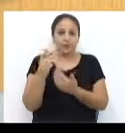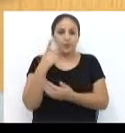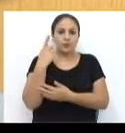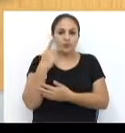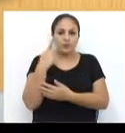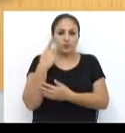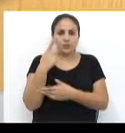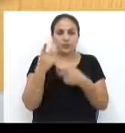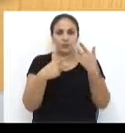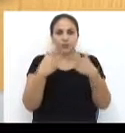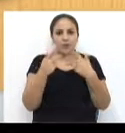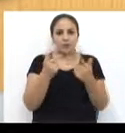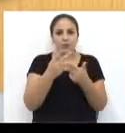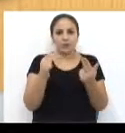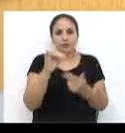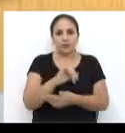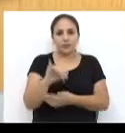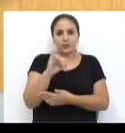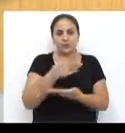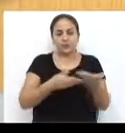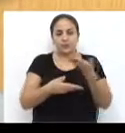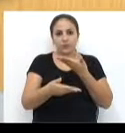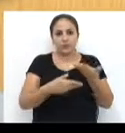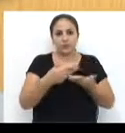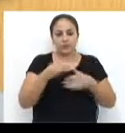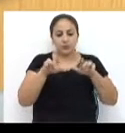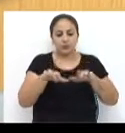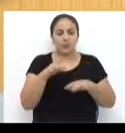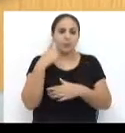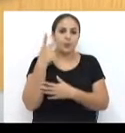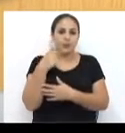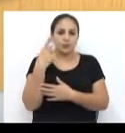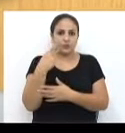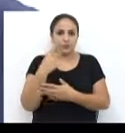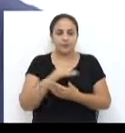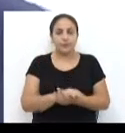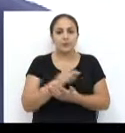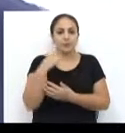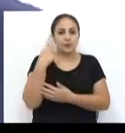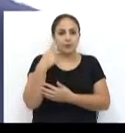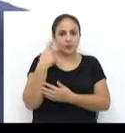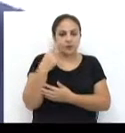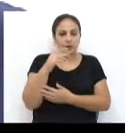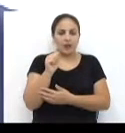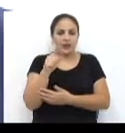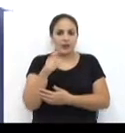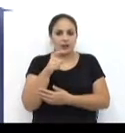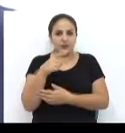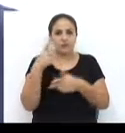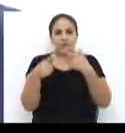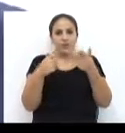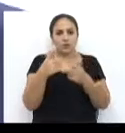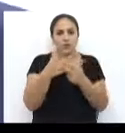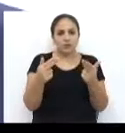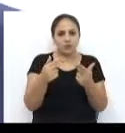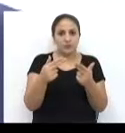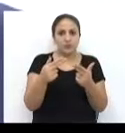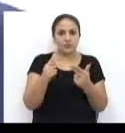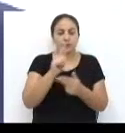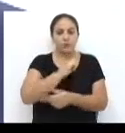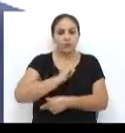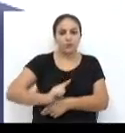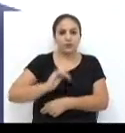o parlamentar destacou tópicos importantes envolvendo o meio político. O vereador Alex Necker destacou algumas medidas